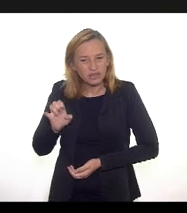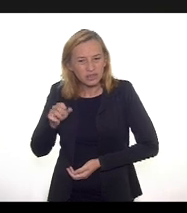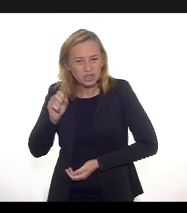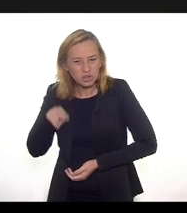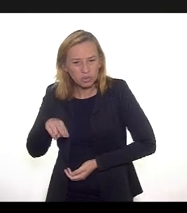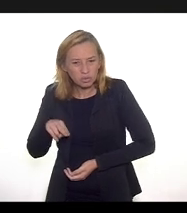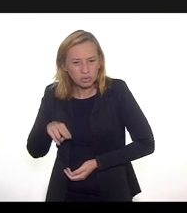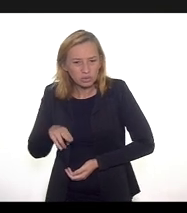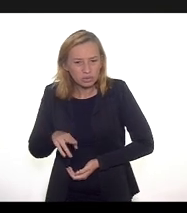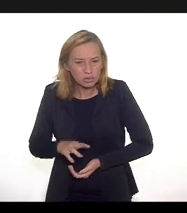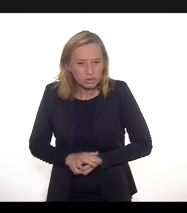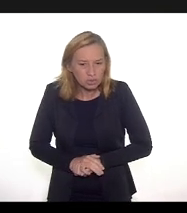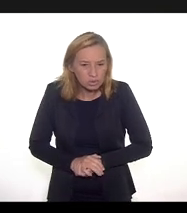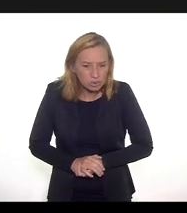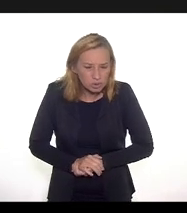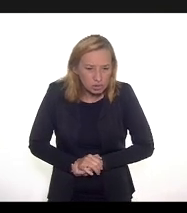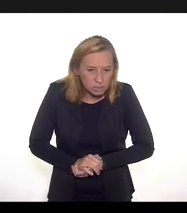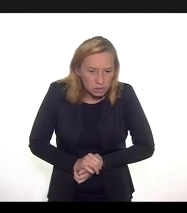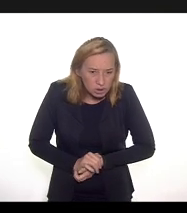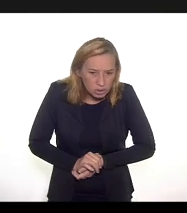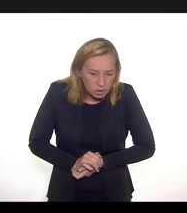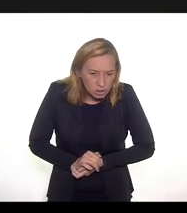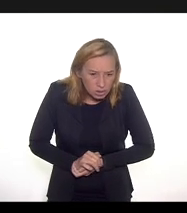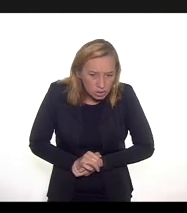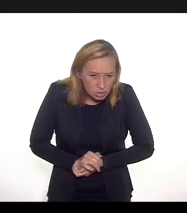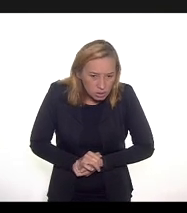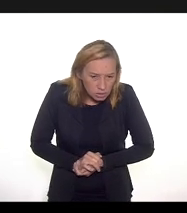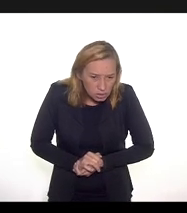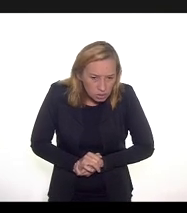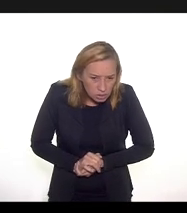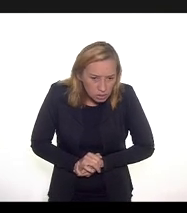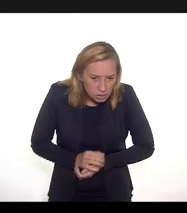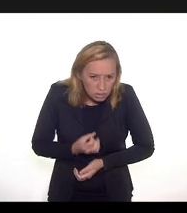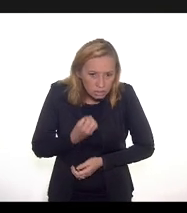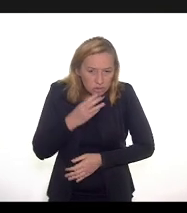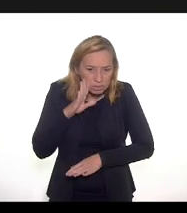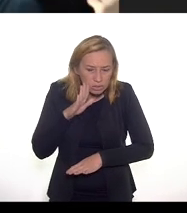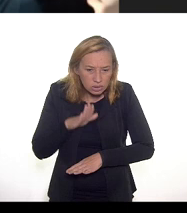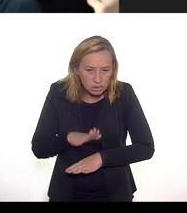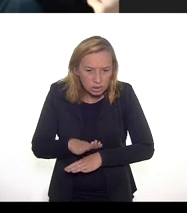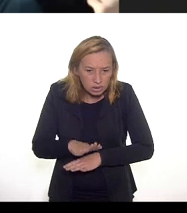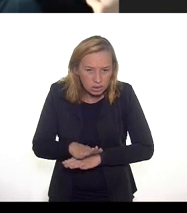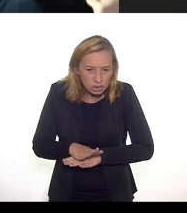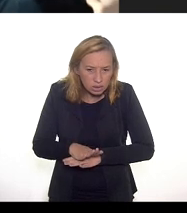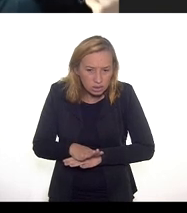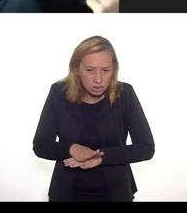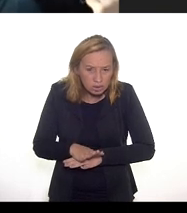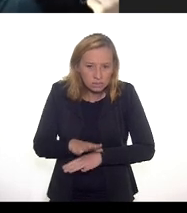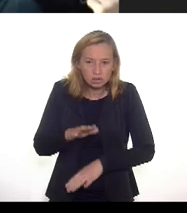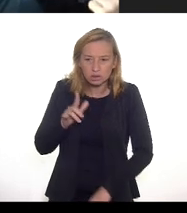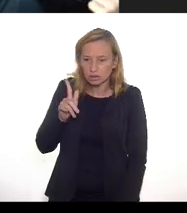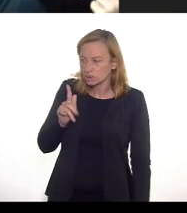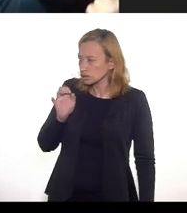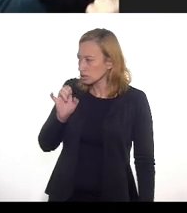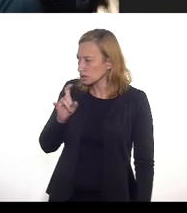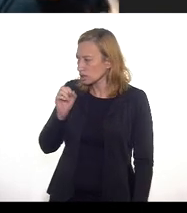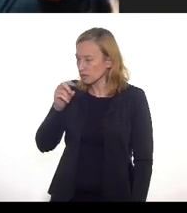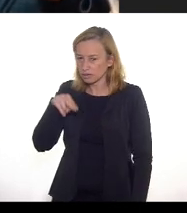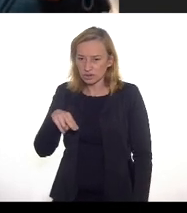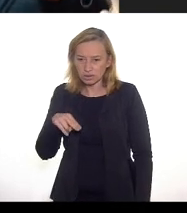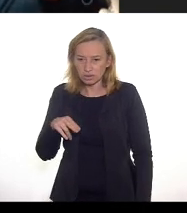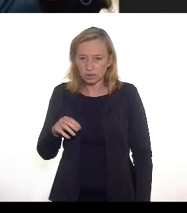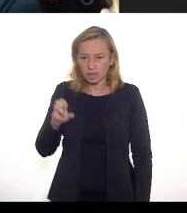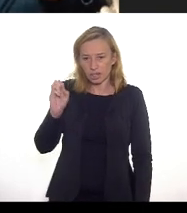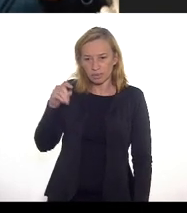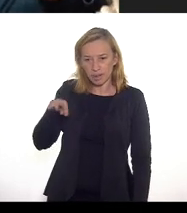Jefferson. Então, reiniciando a fala. Boa tarde. Meu nome é Jefferson, sou da ITR Barie.